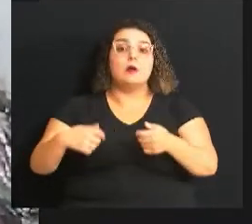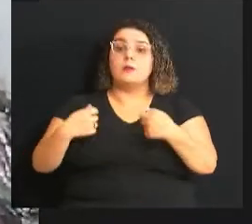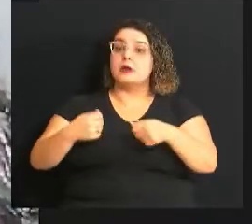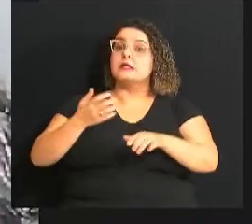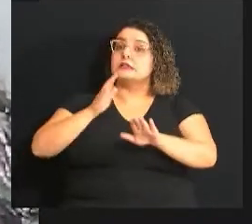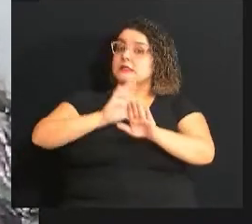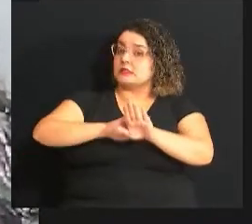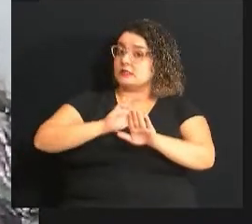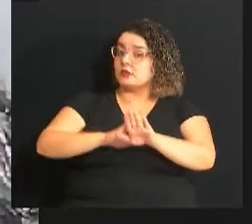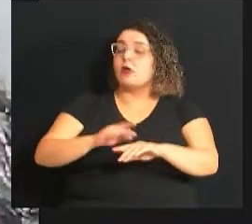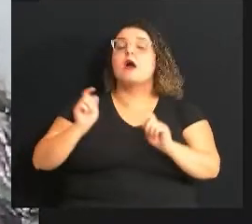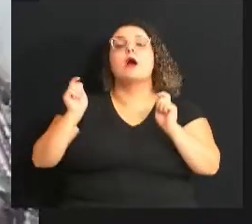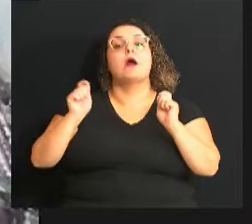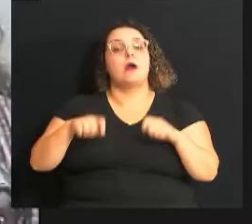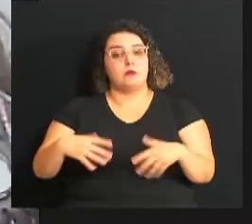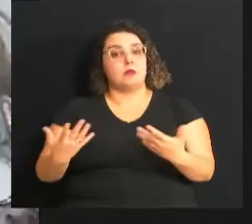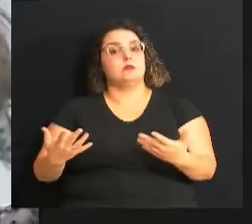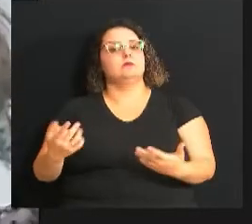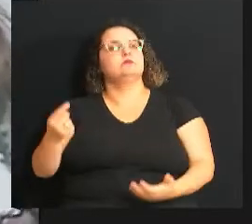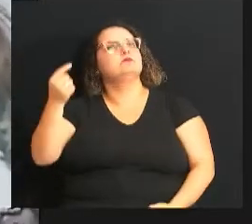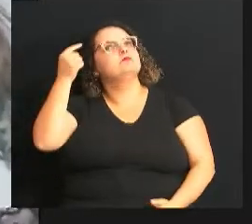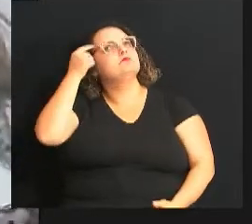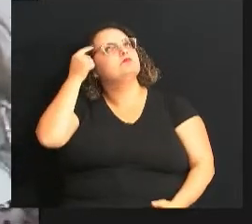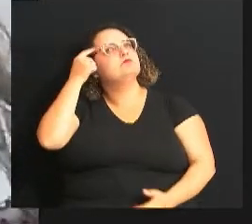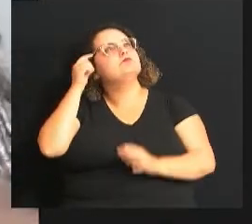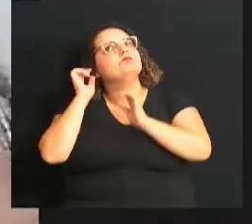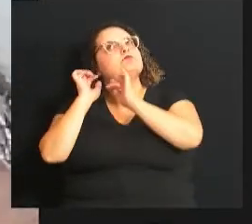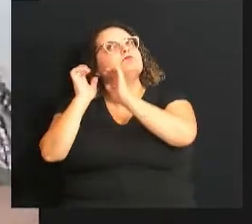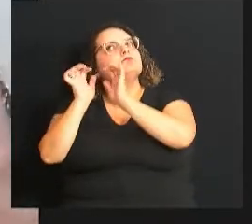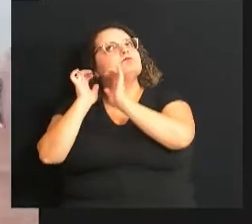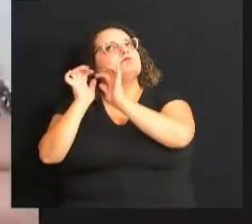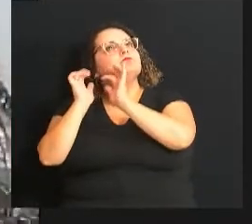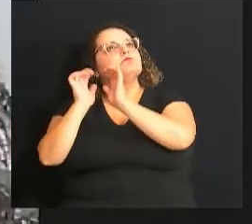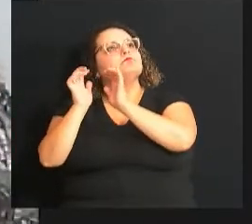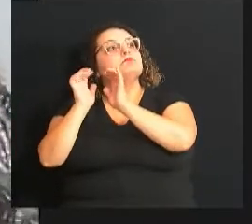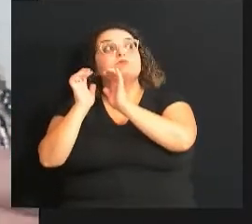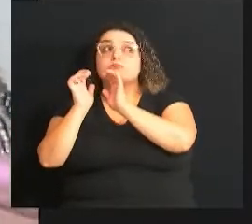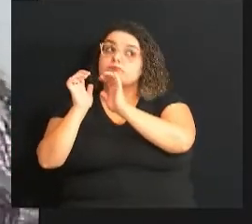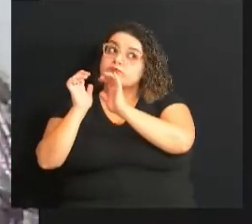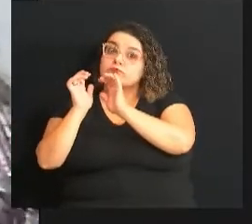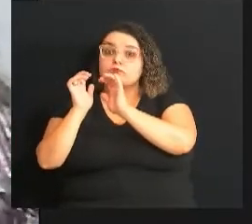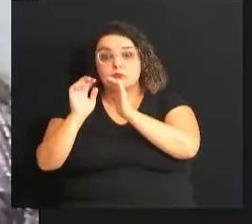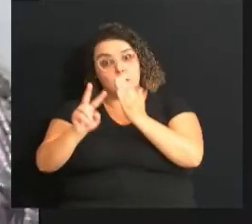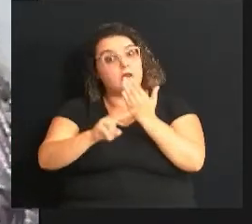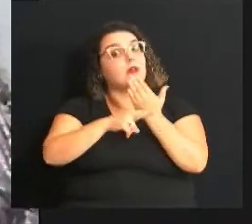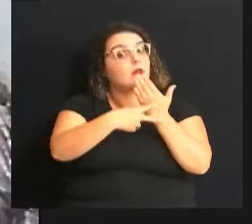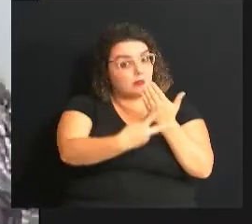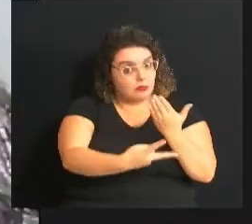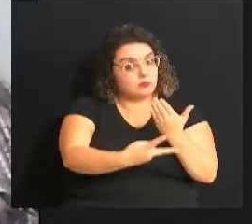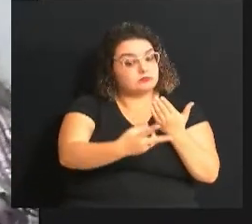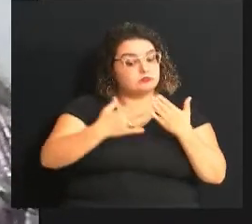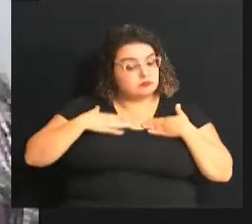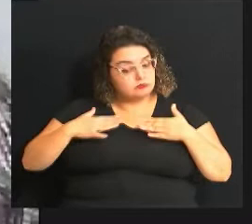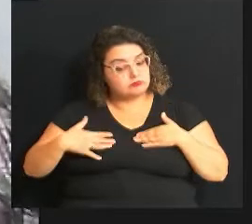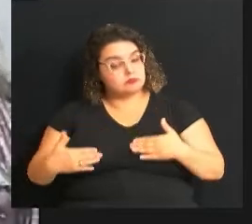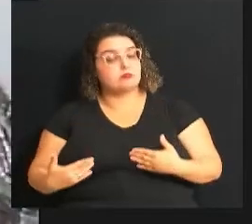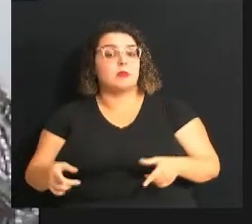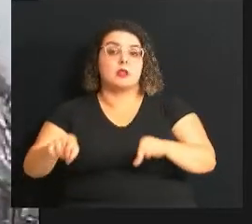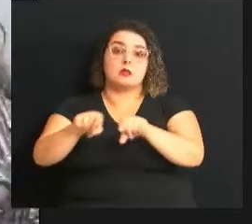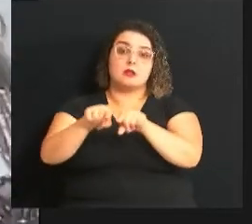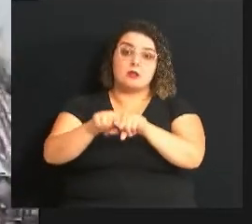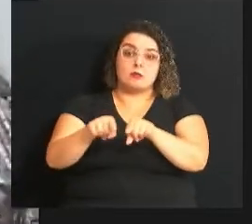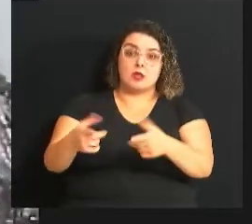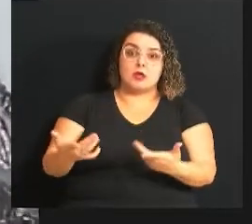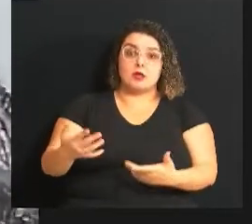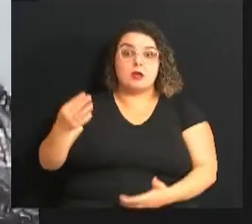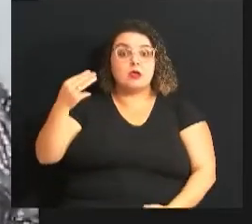que efetivamente reflitam, tá, no bem-estar emocional e físico do trabalhador. E hoje a gente fala muito mais